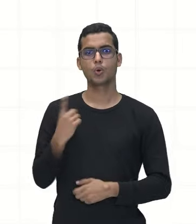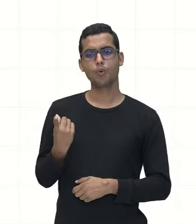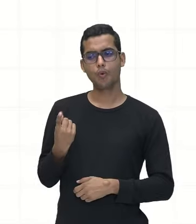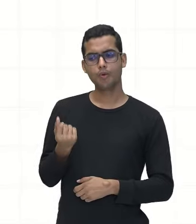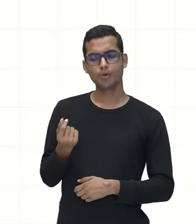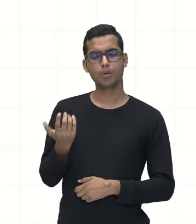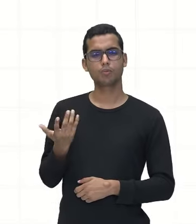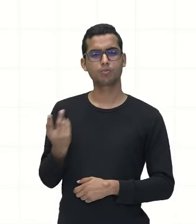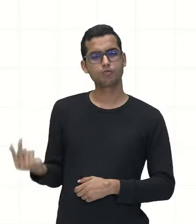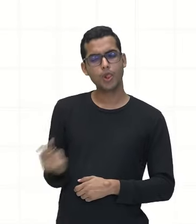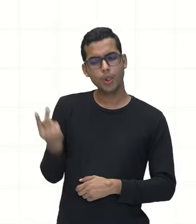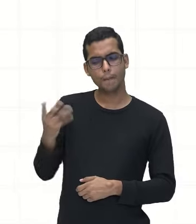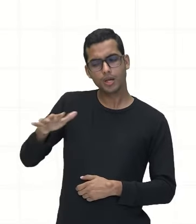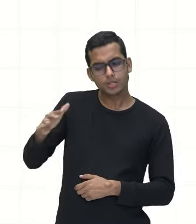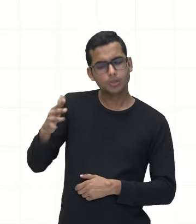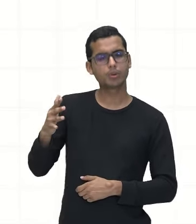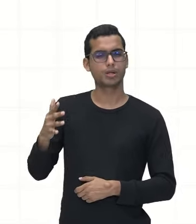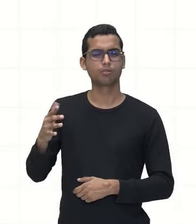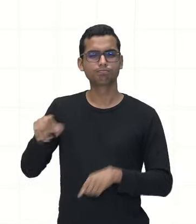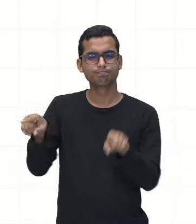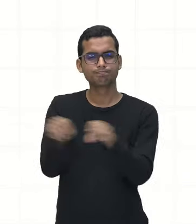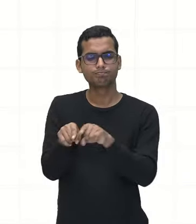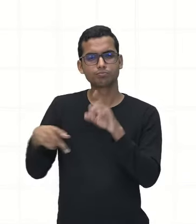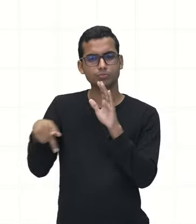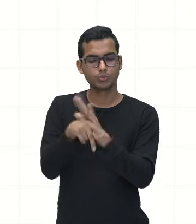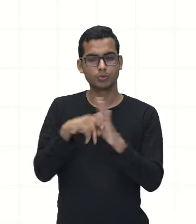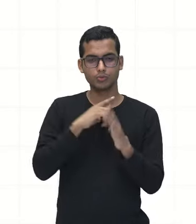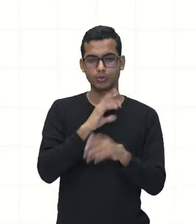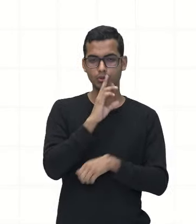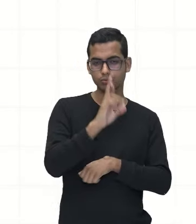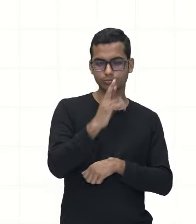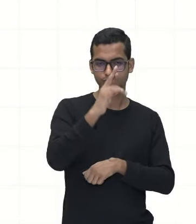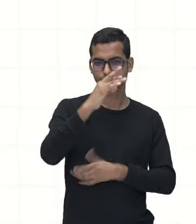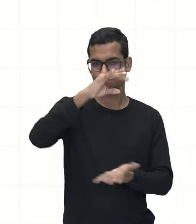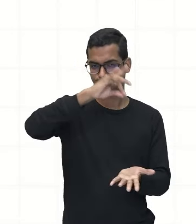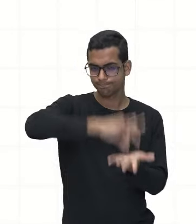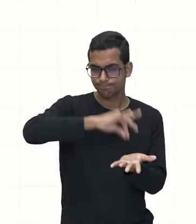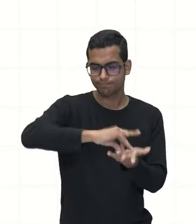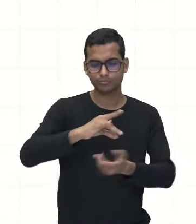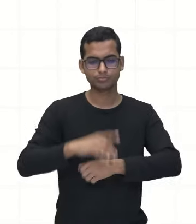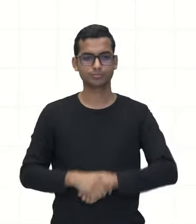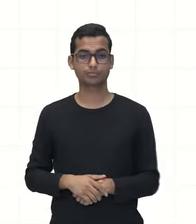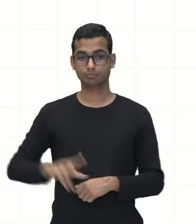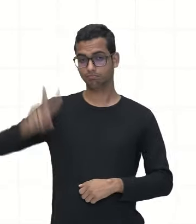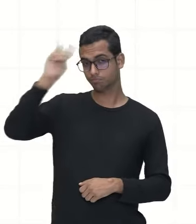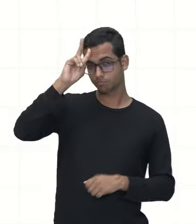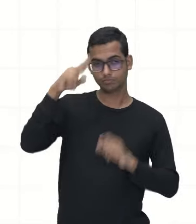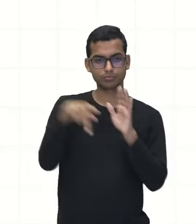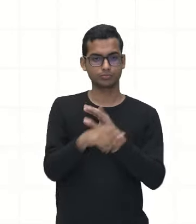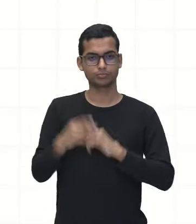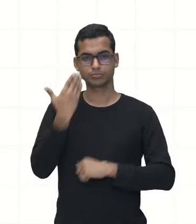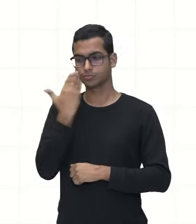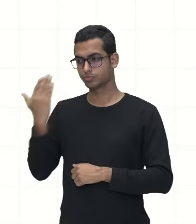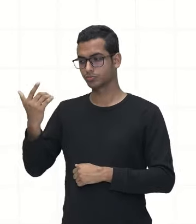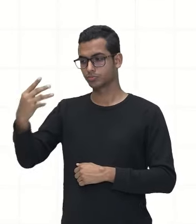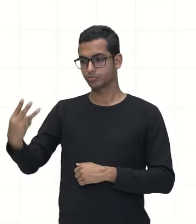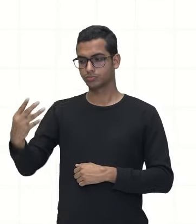de qual é o valor aproximado da multiplicação. Lembrando que, ó, vale ressaltar o seguinte, 37 vezes